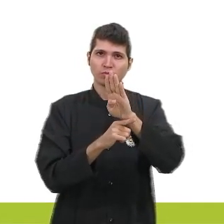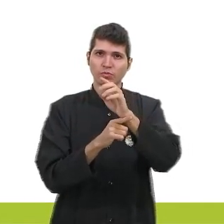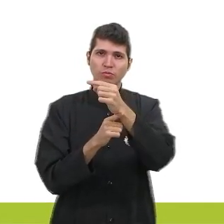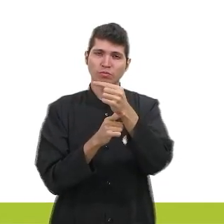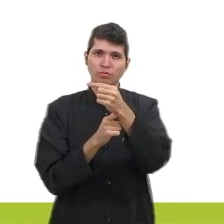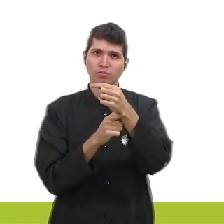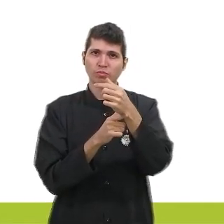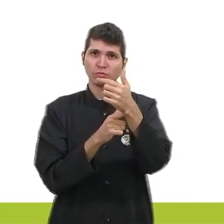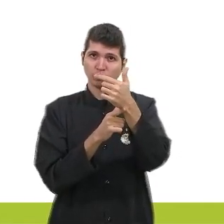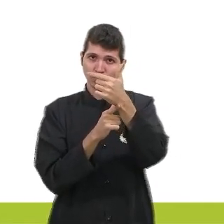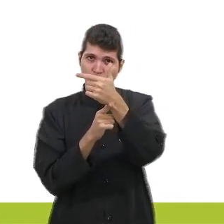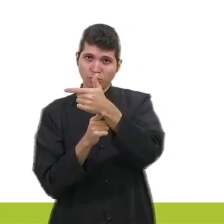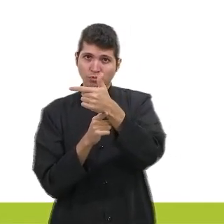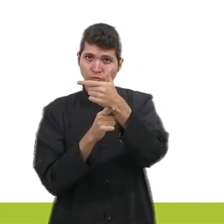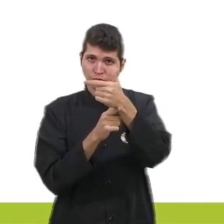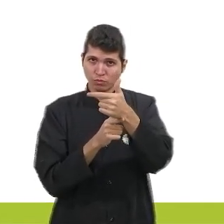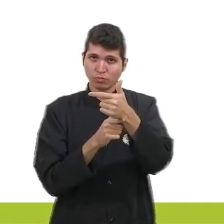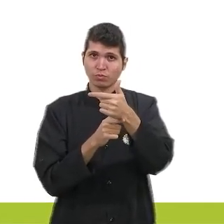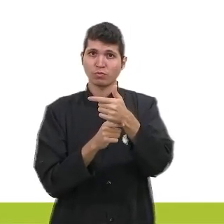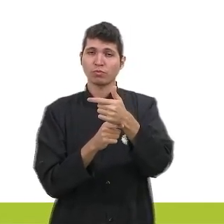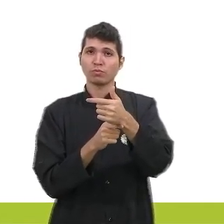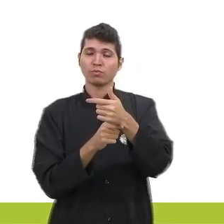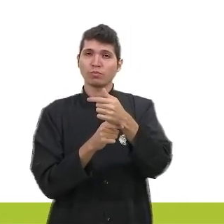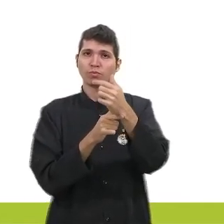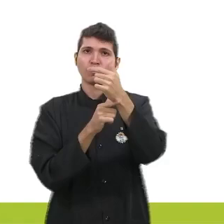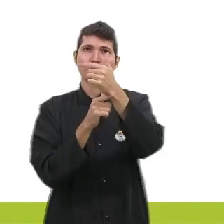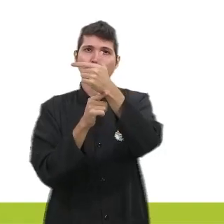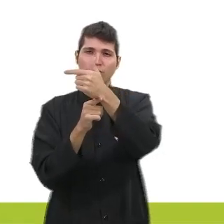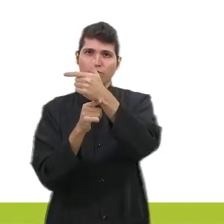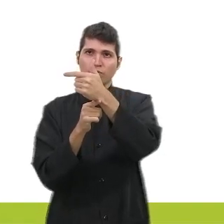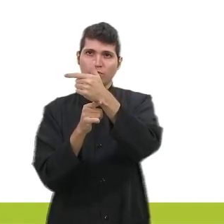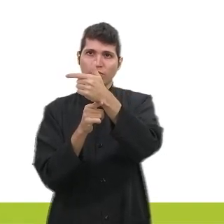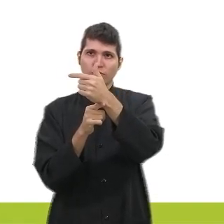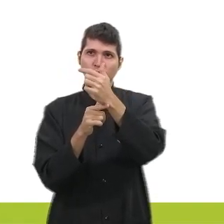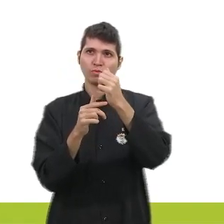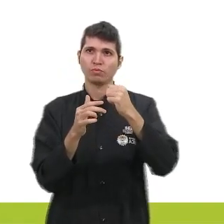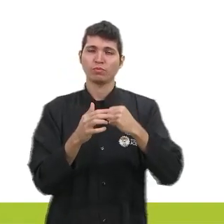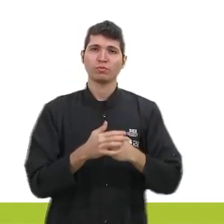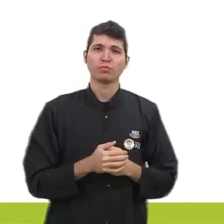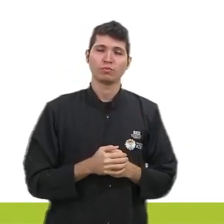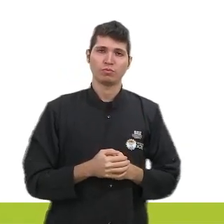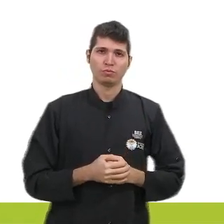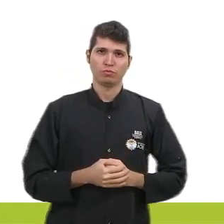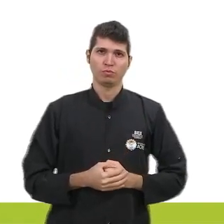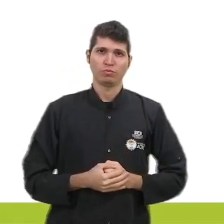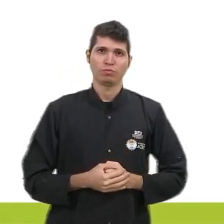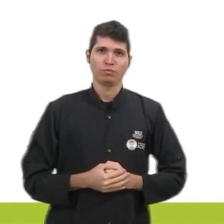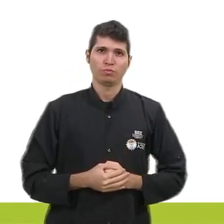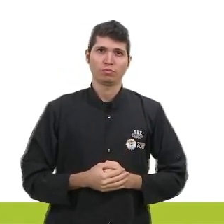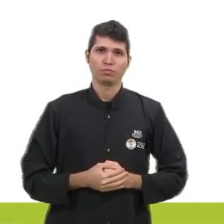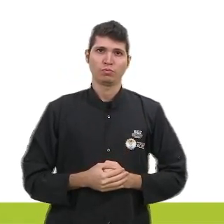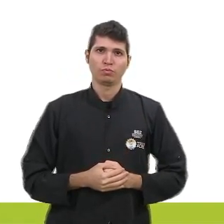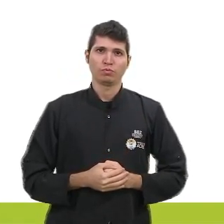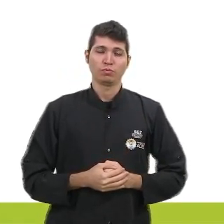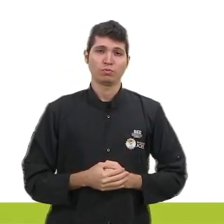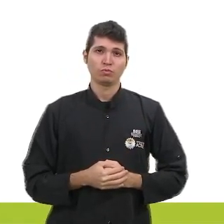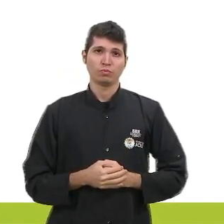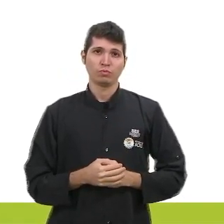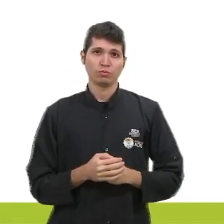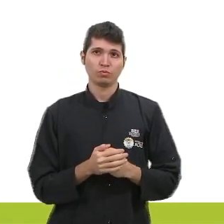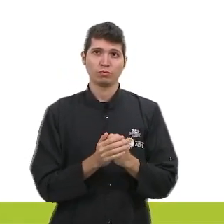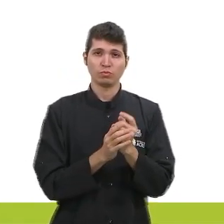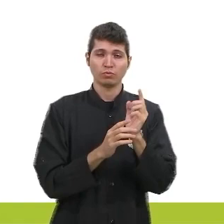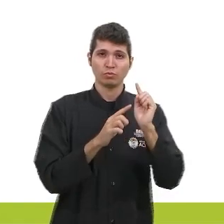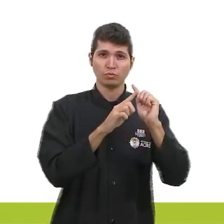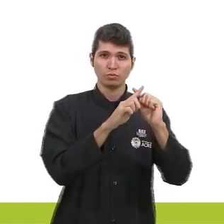22 ao quadrado, menos 4 vezes o A, que é menos 1, vezes o C, que é menos 85. Essa multiplicaçãozinha lá,